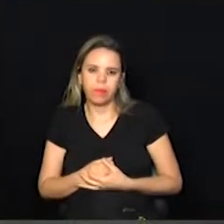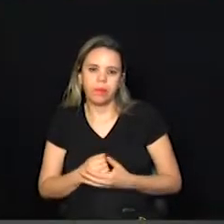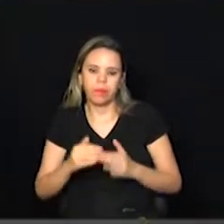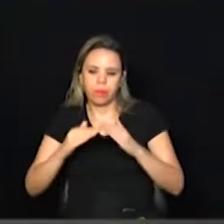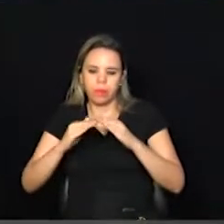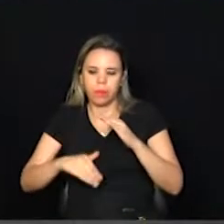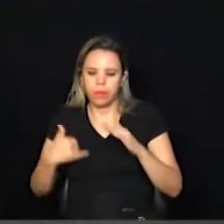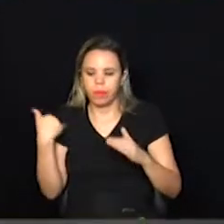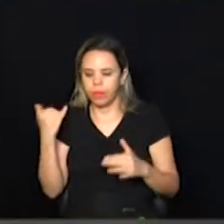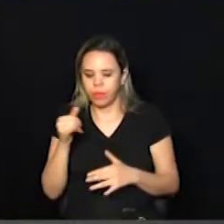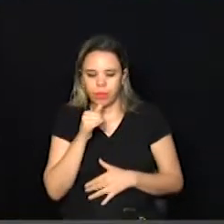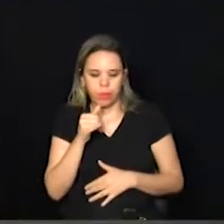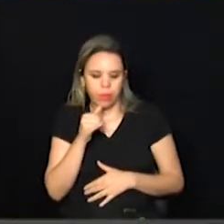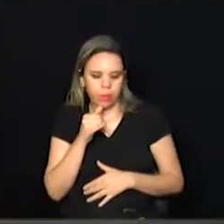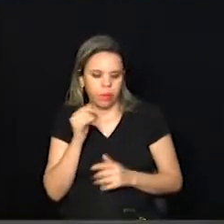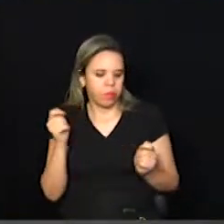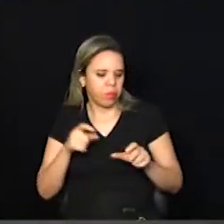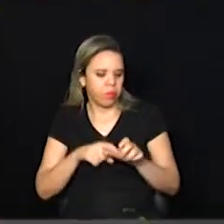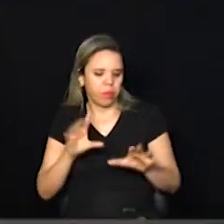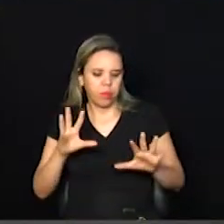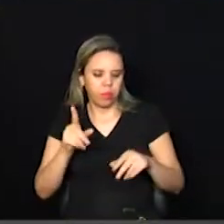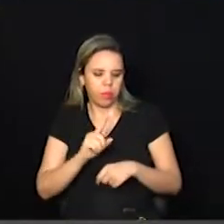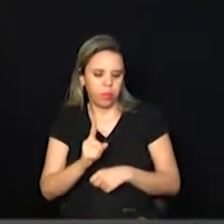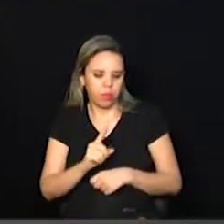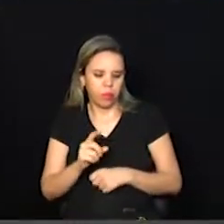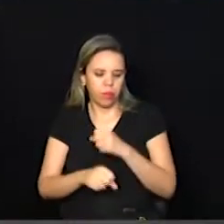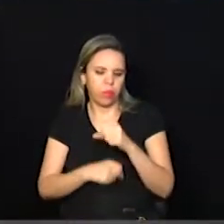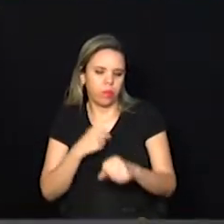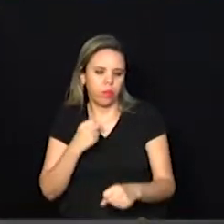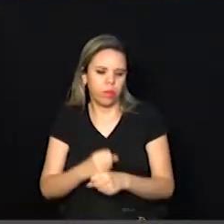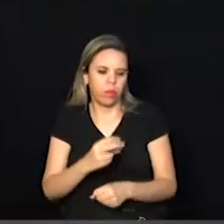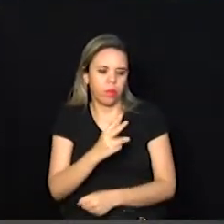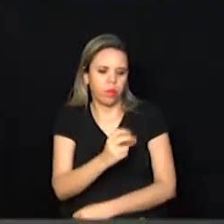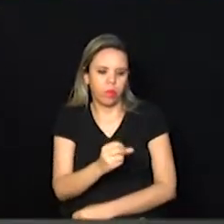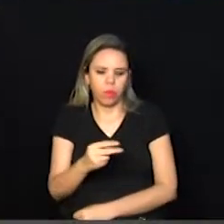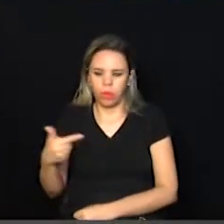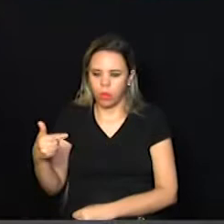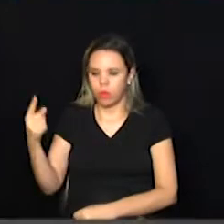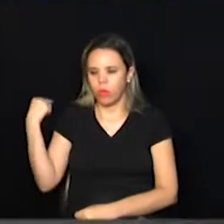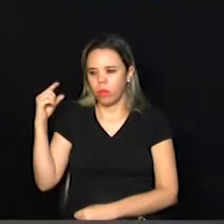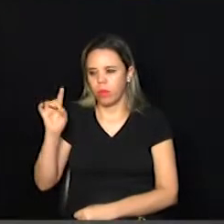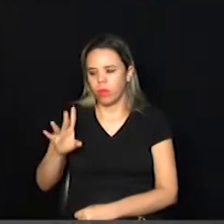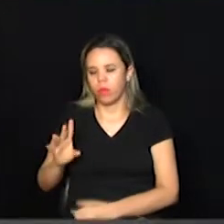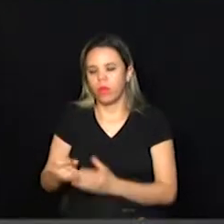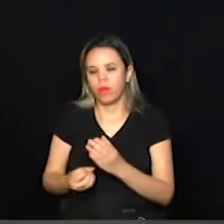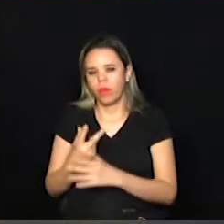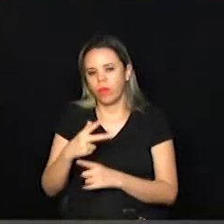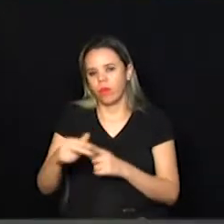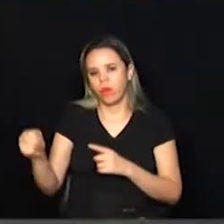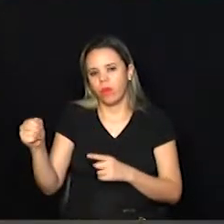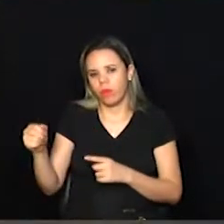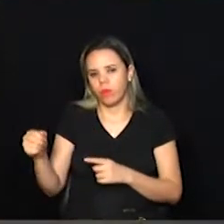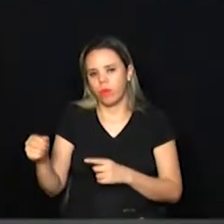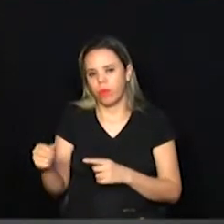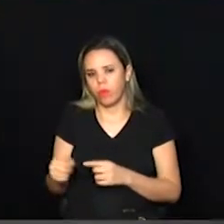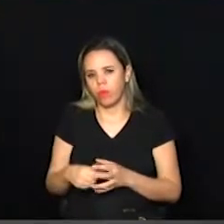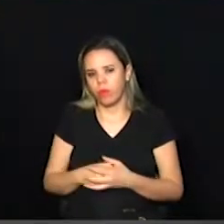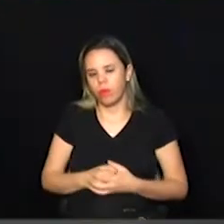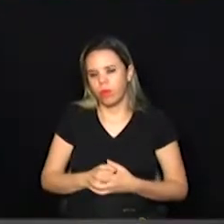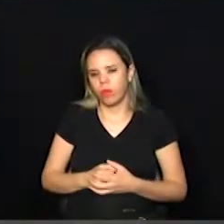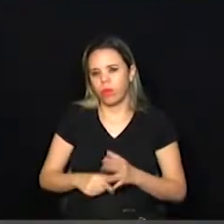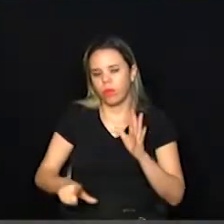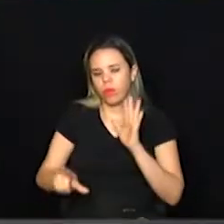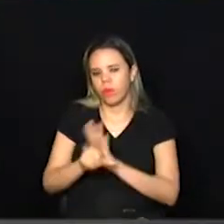idade. E só em 2002 isso foi superado do ponto de vista